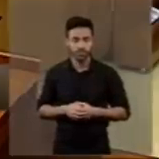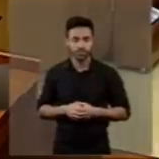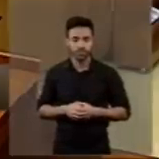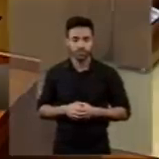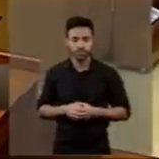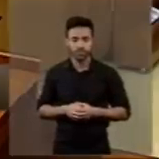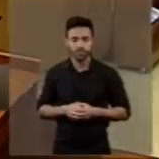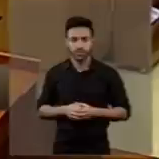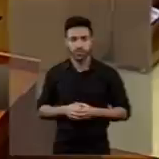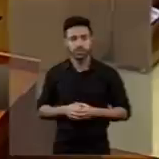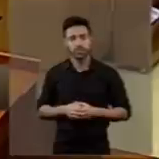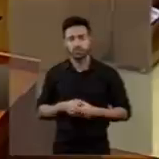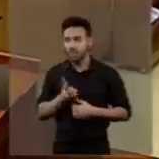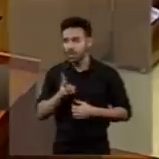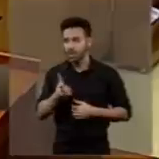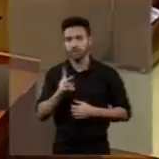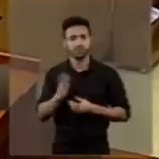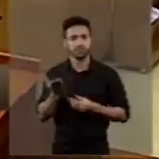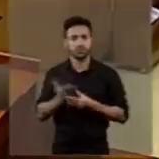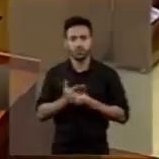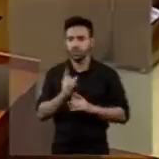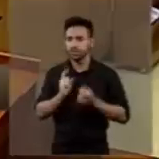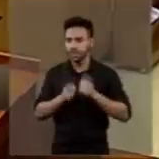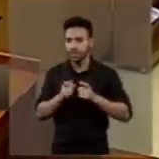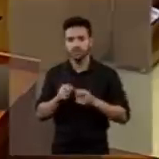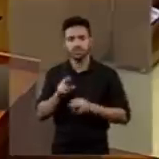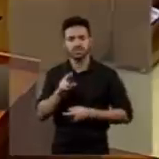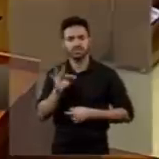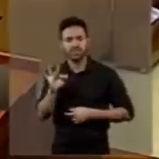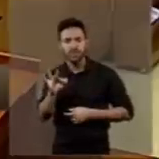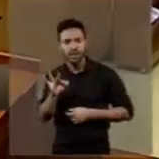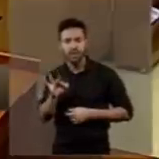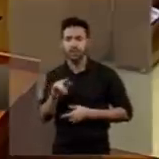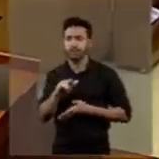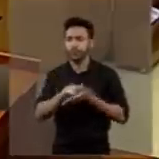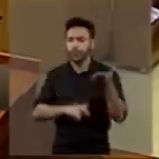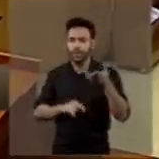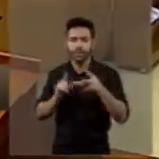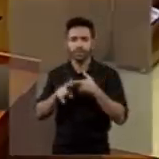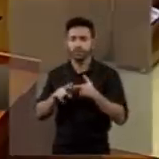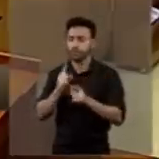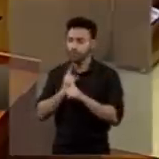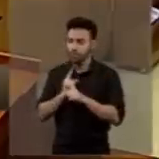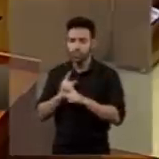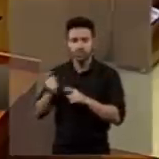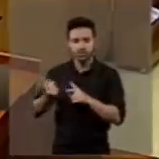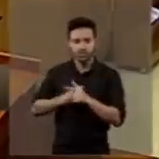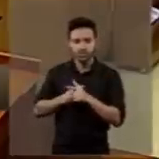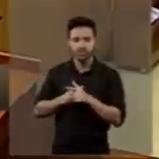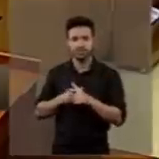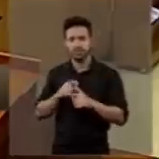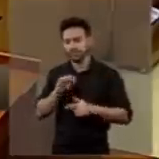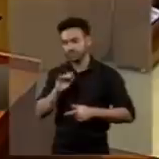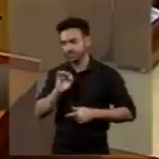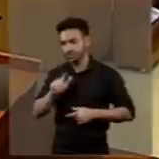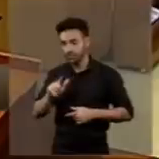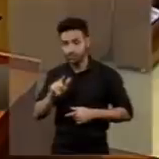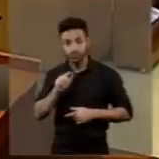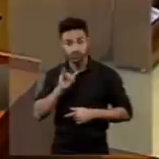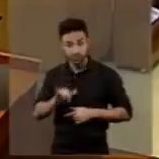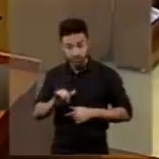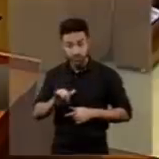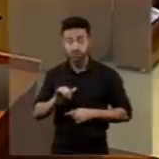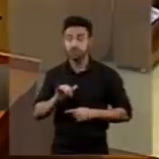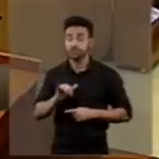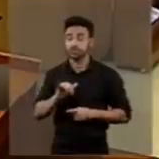procedimentos administrativos fiscais no âmbito da Receita, constituindo os débitos fiscais, essa